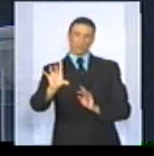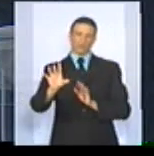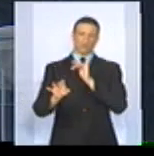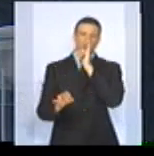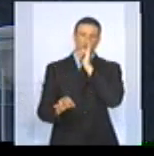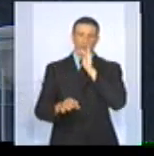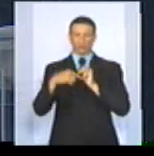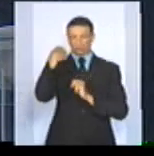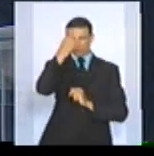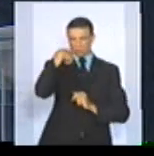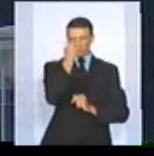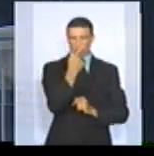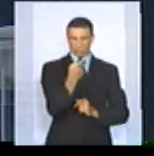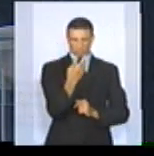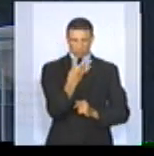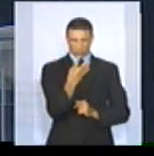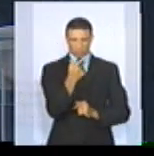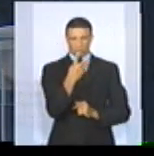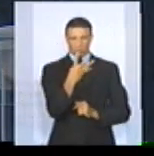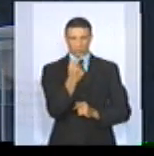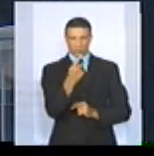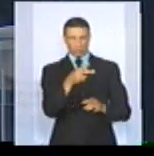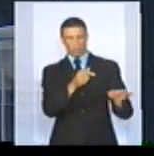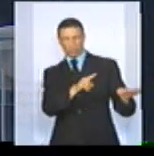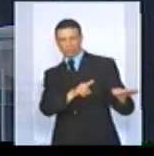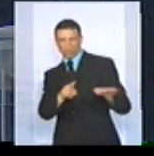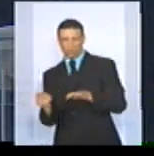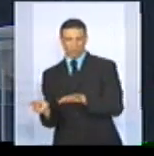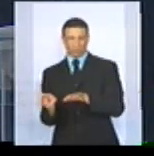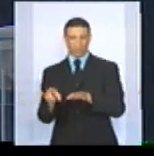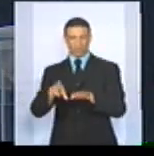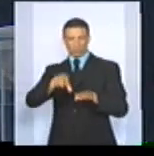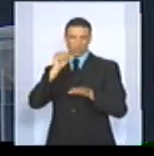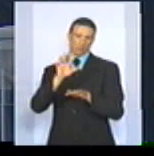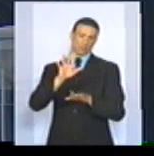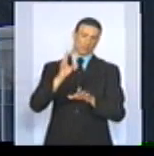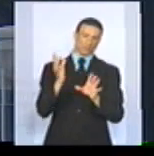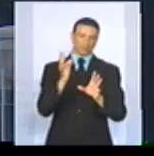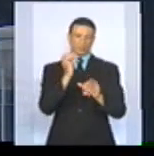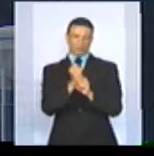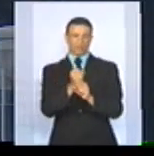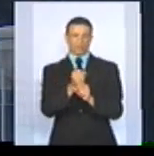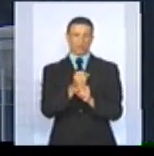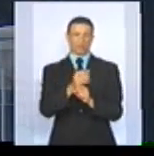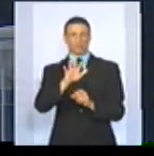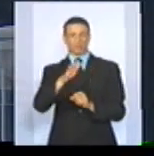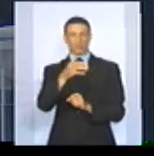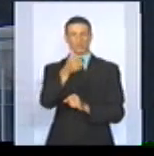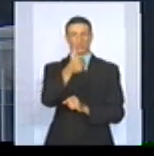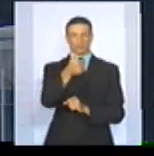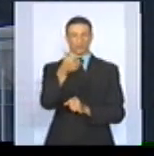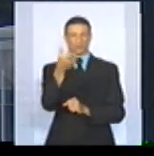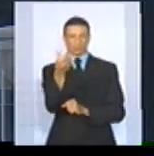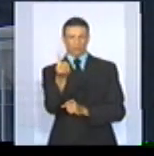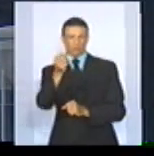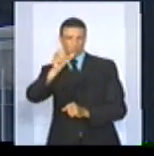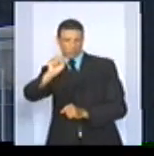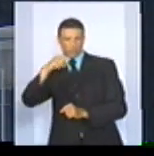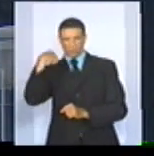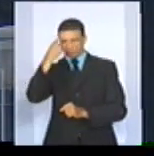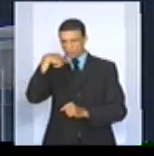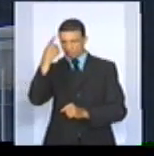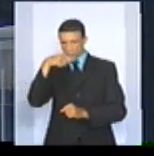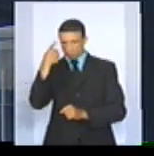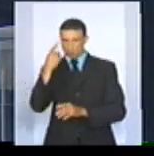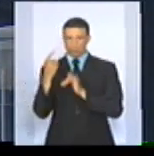24 horas veiculadas nos 7 dias da semana, 24 vezes 7 são 168 horas semanais. Se a cota é de 3